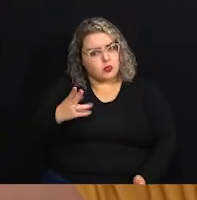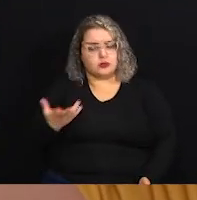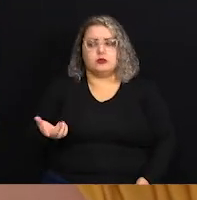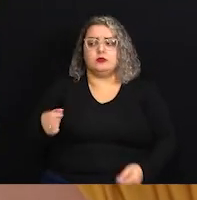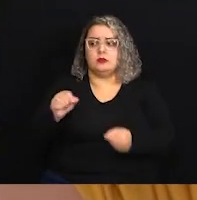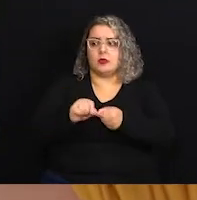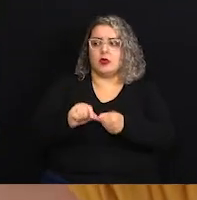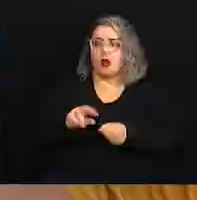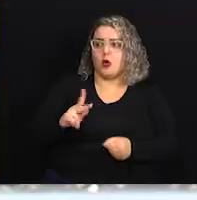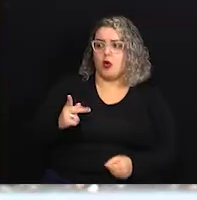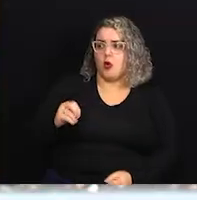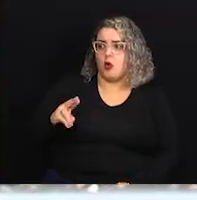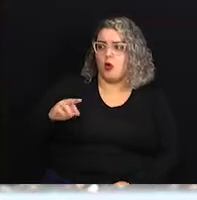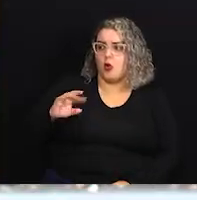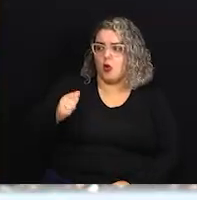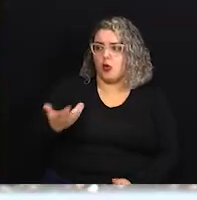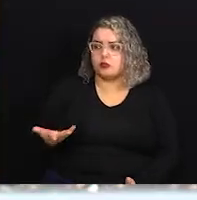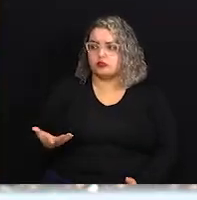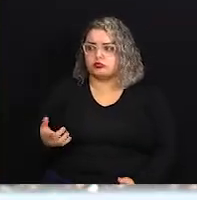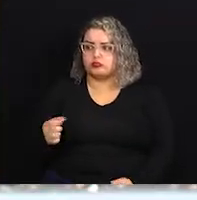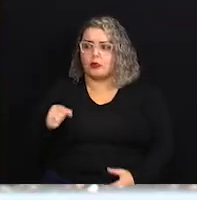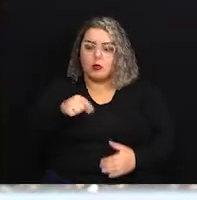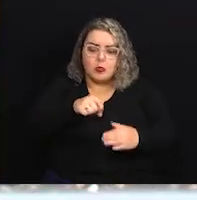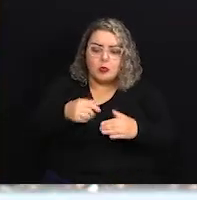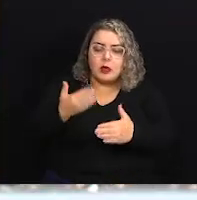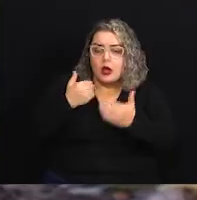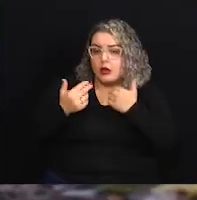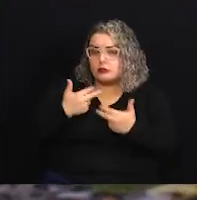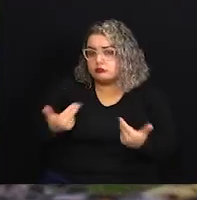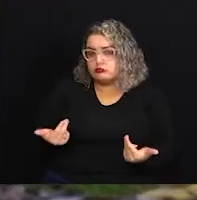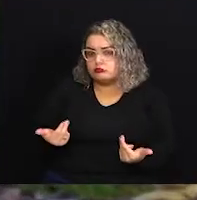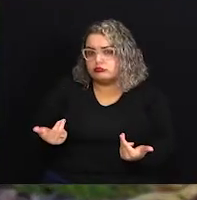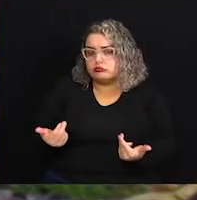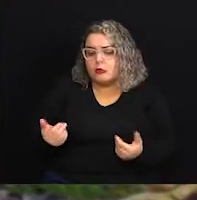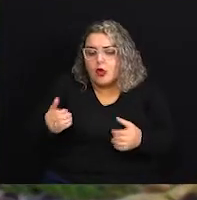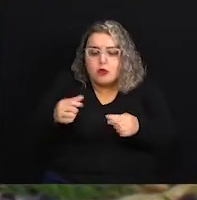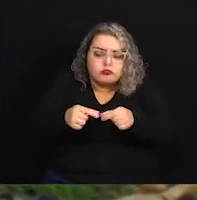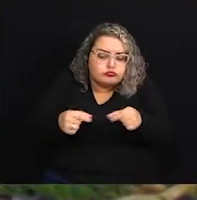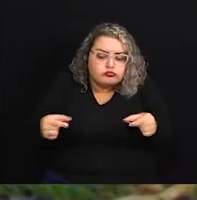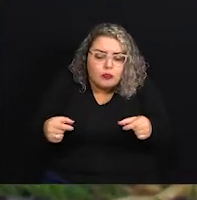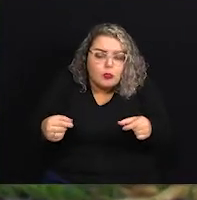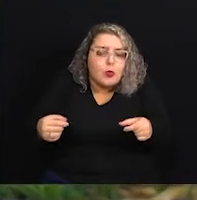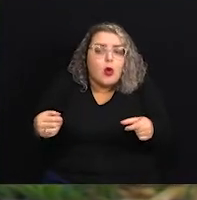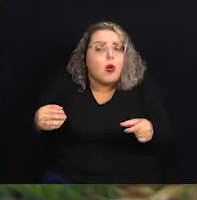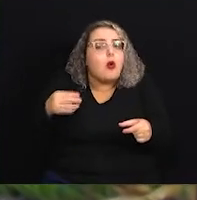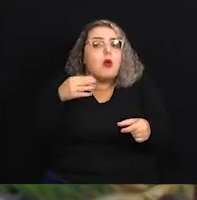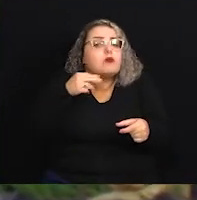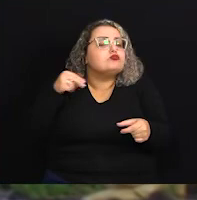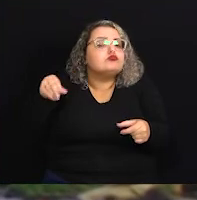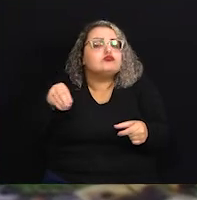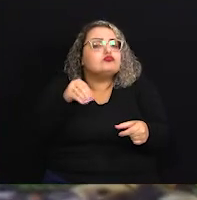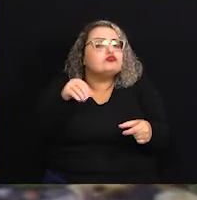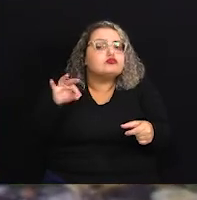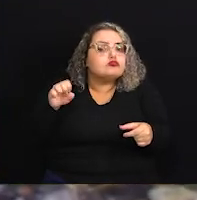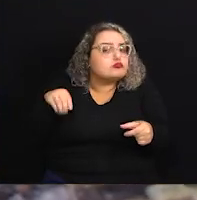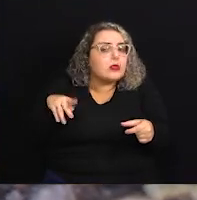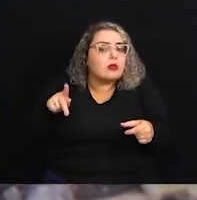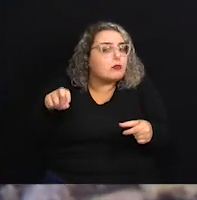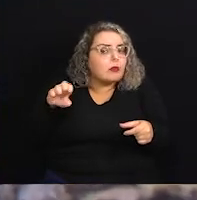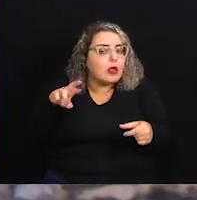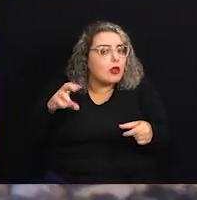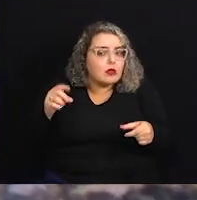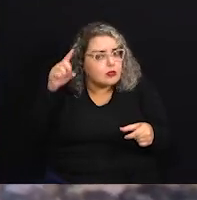usa aquela área para fazer uma horta, para produzir ali algum alimento que você consome, nem que seja um tempero no seu dia a